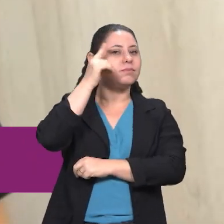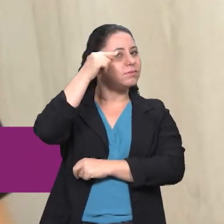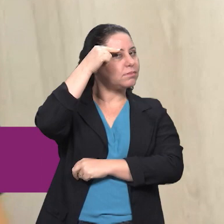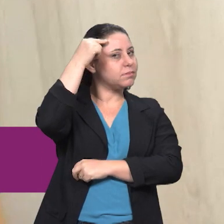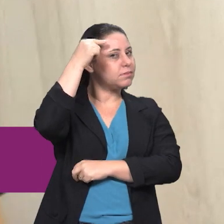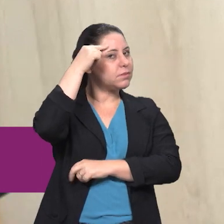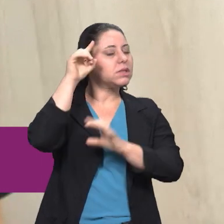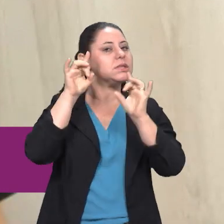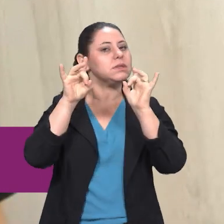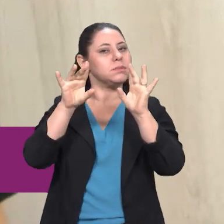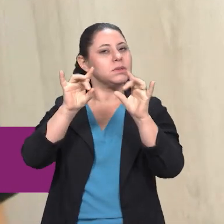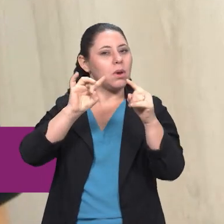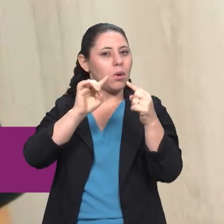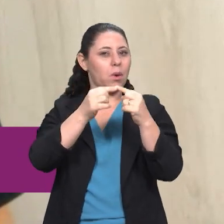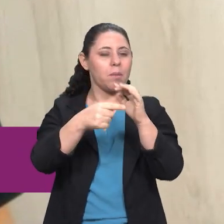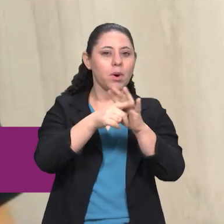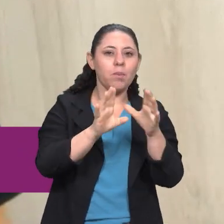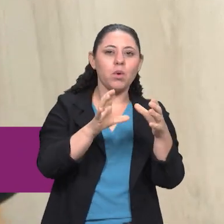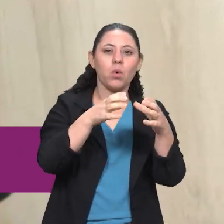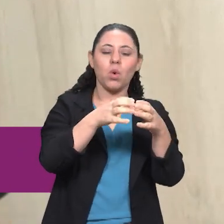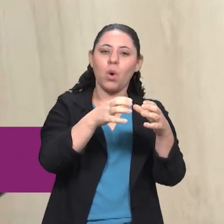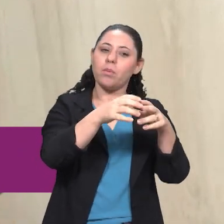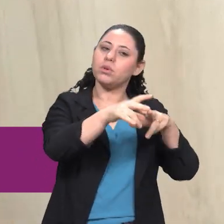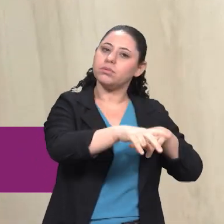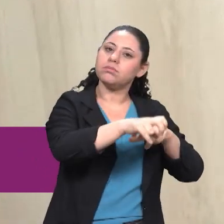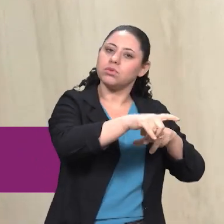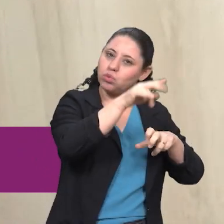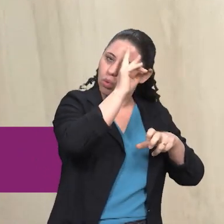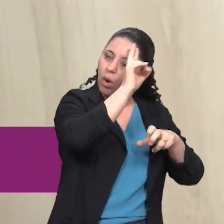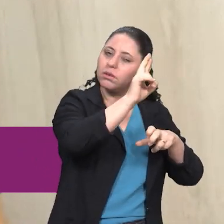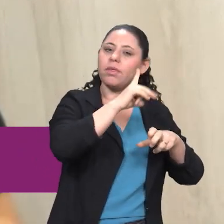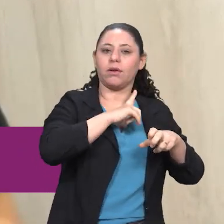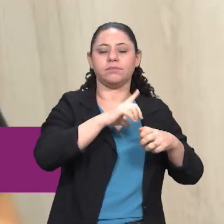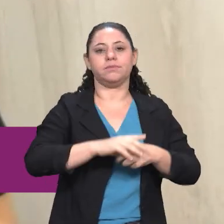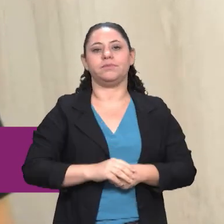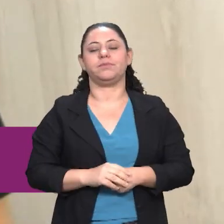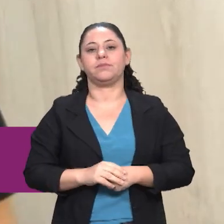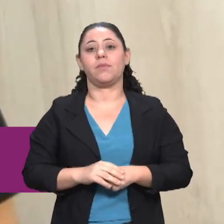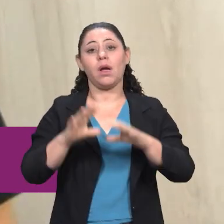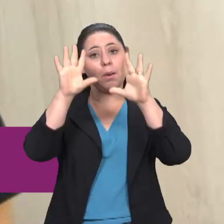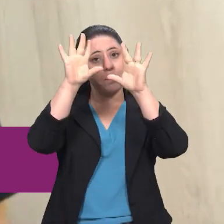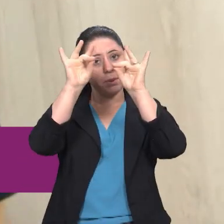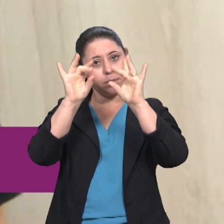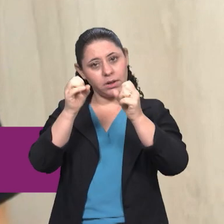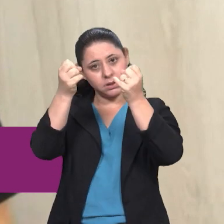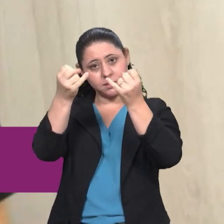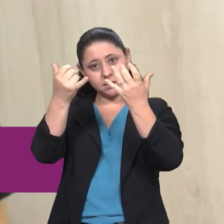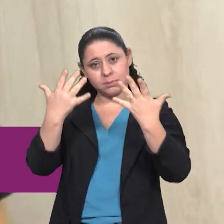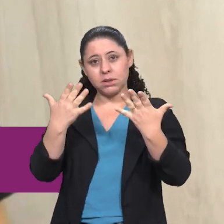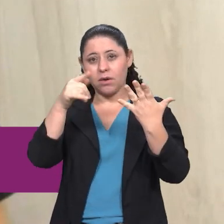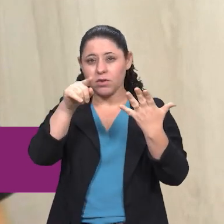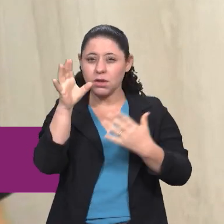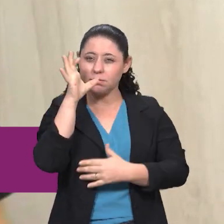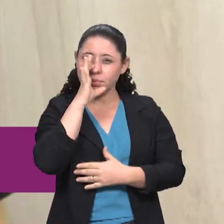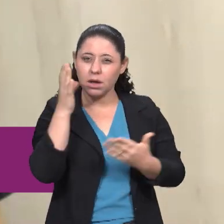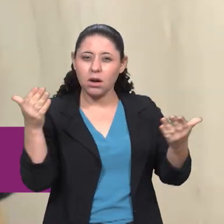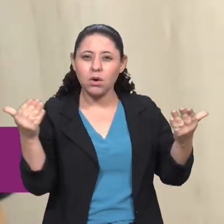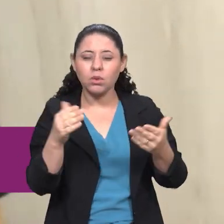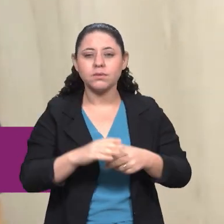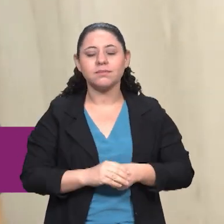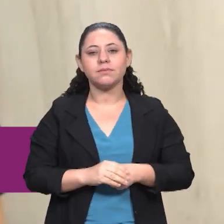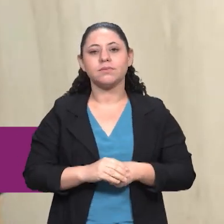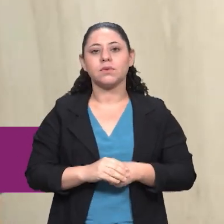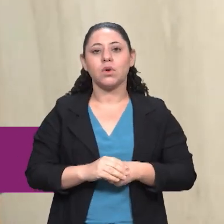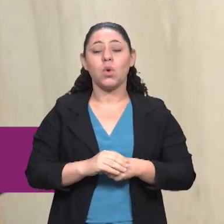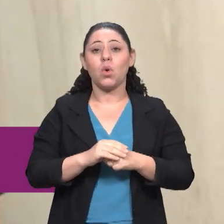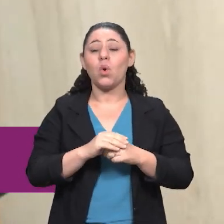deputado Zé Teixeira, especialmente, ele que é da bancada ruralista. Para contextualizar, então, aí para vocês que estão nos assistindo,